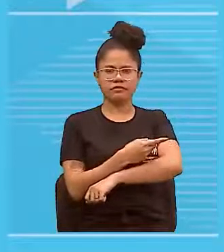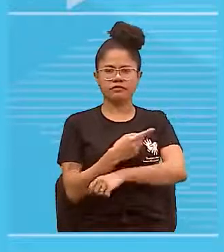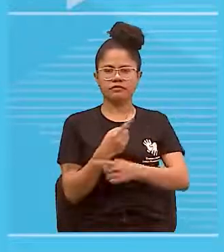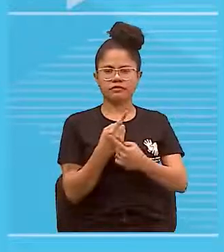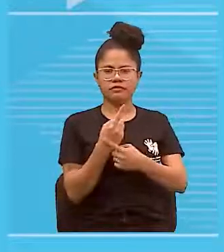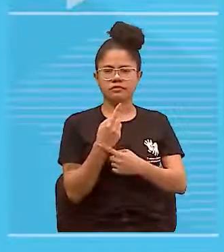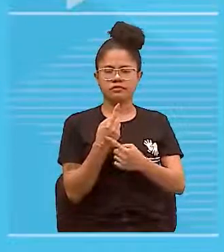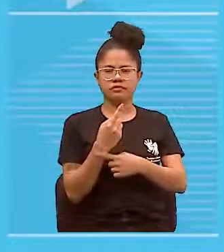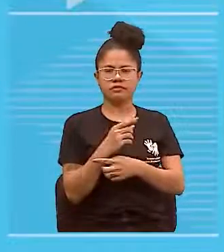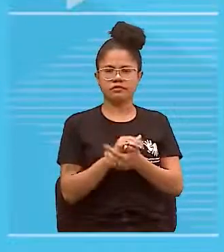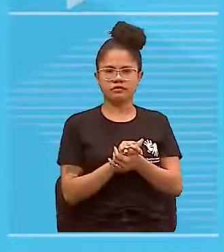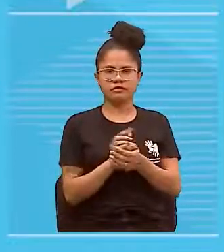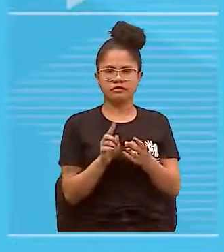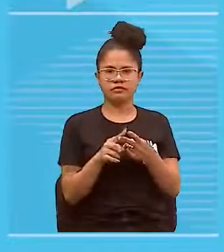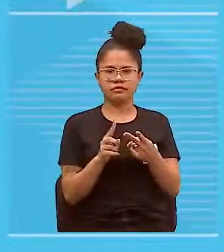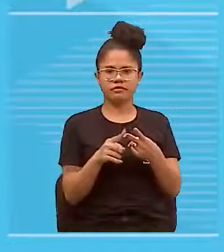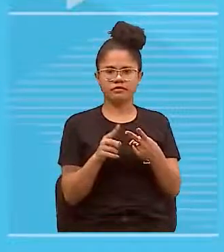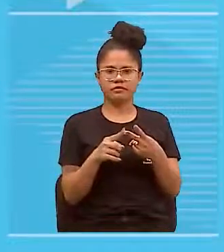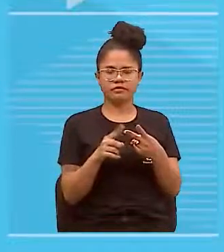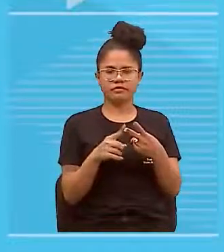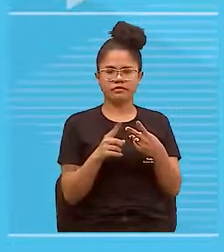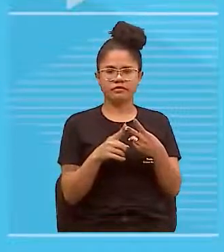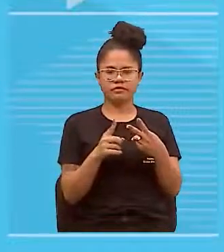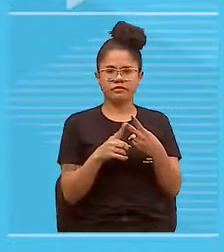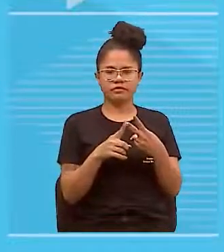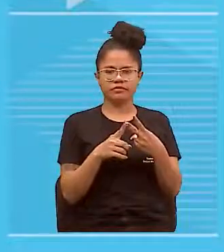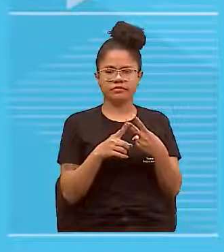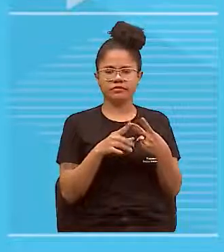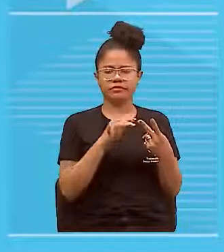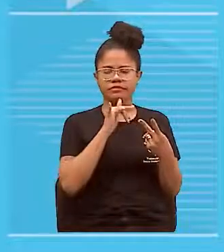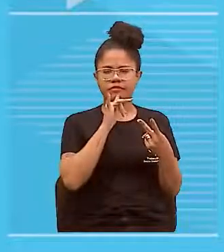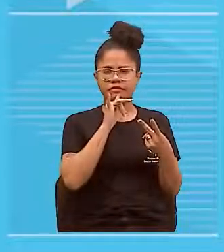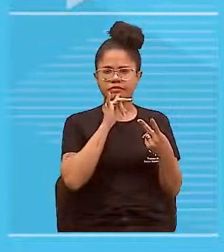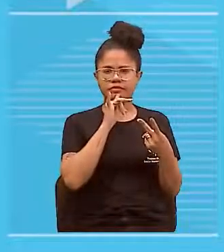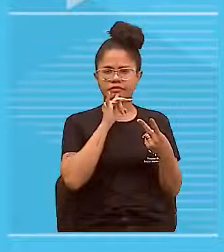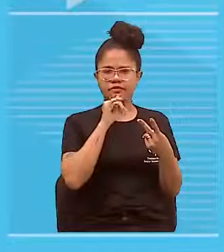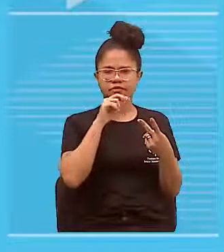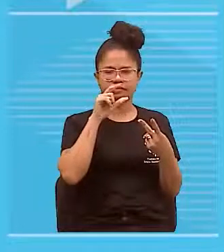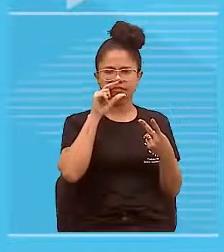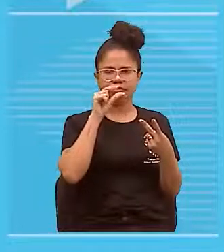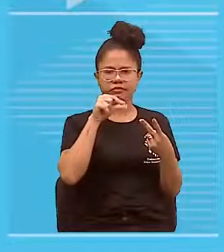caatinga, o galho de campina. Vocês conhecem esse pássaro, né?